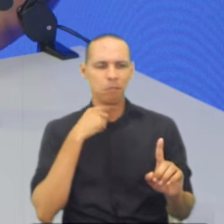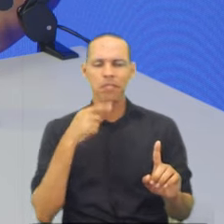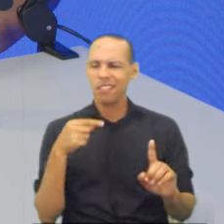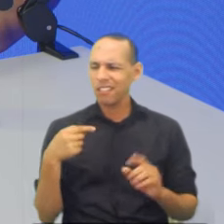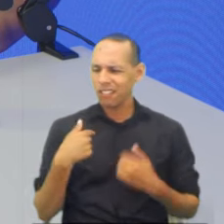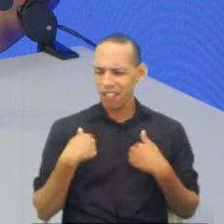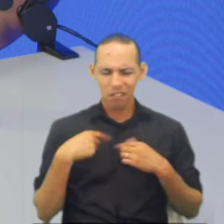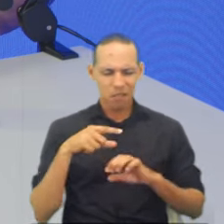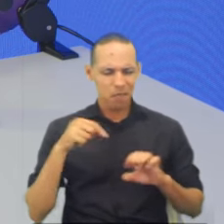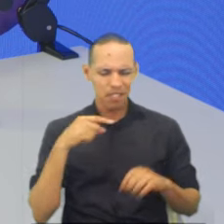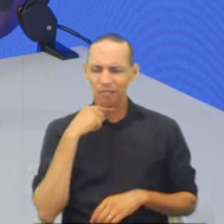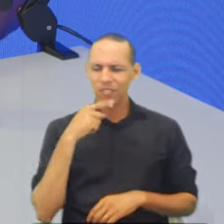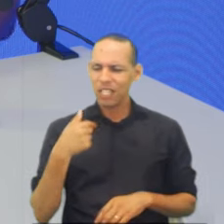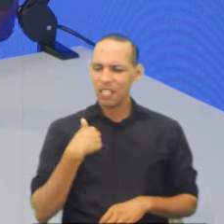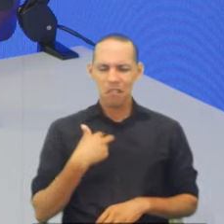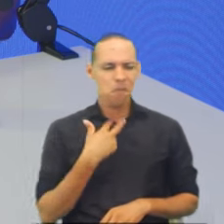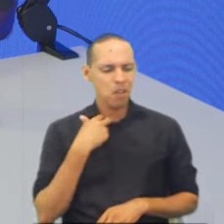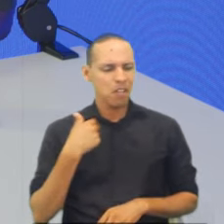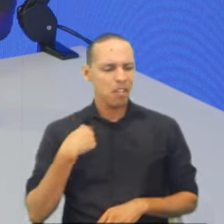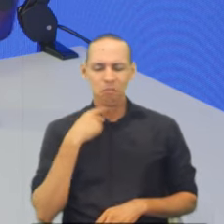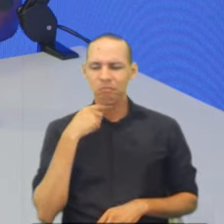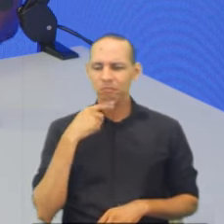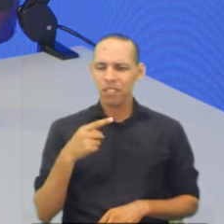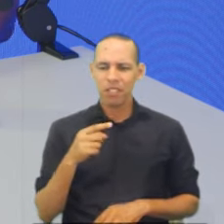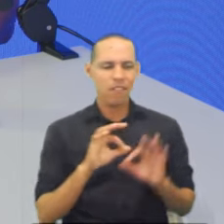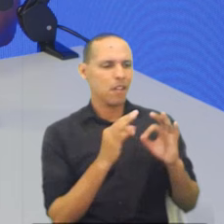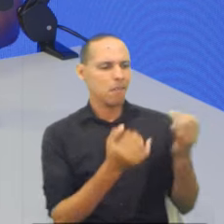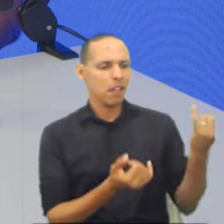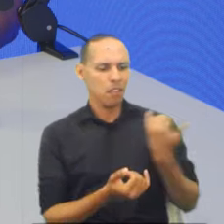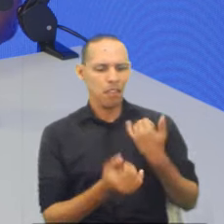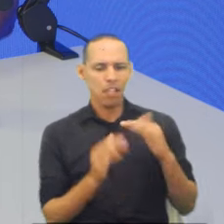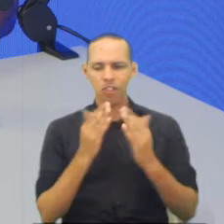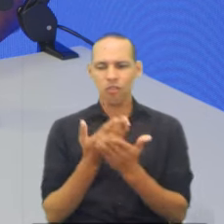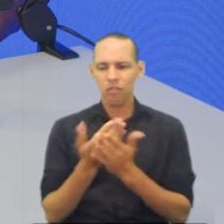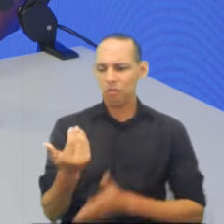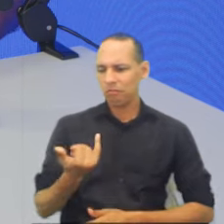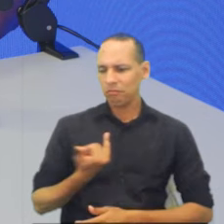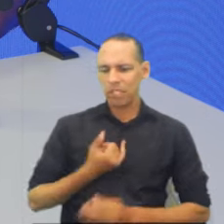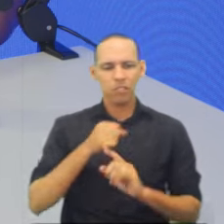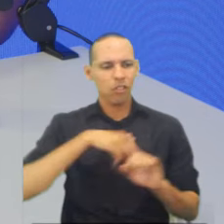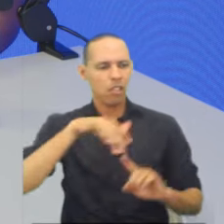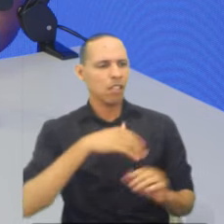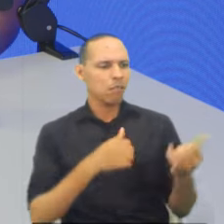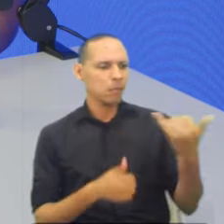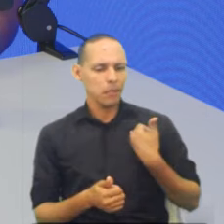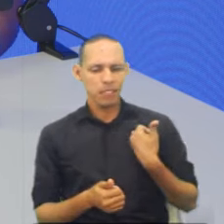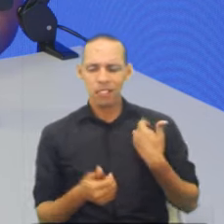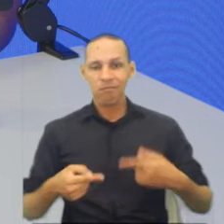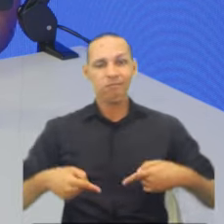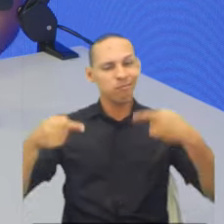ser empreendedora e ela ela escutou que ela não pode não consegue da família da escola da sociedade então é